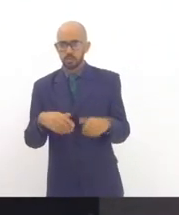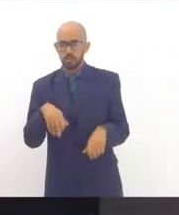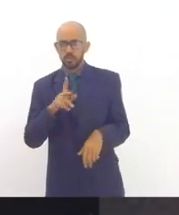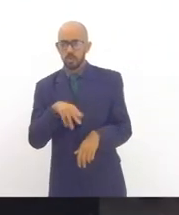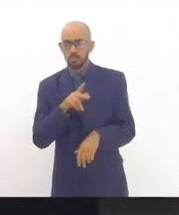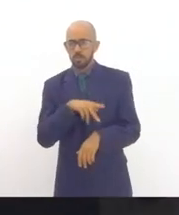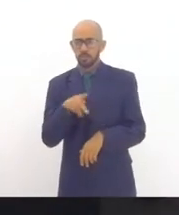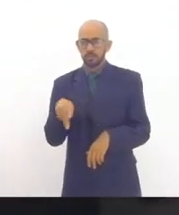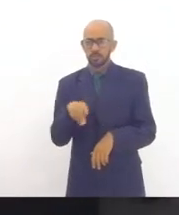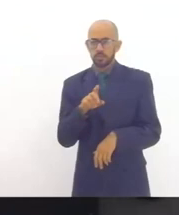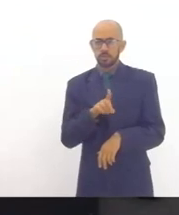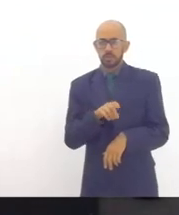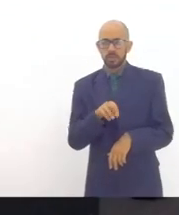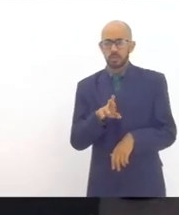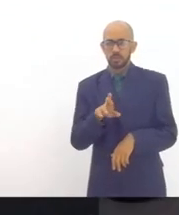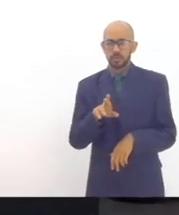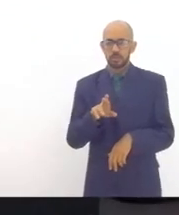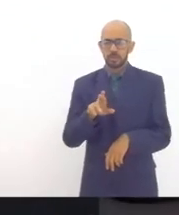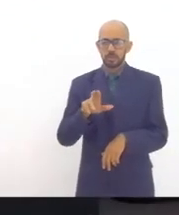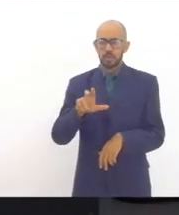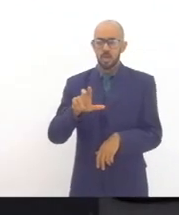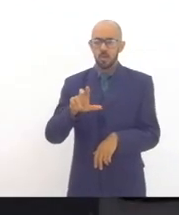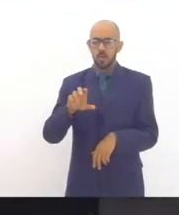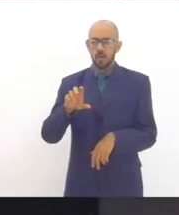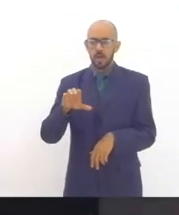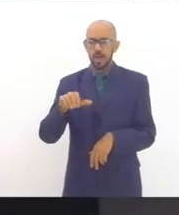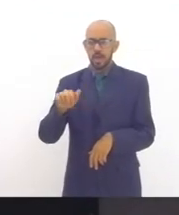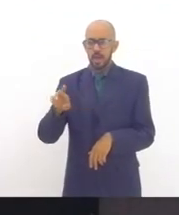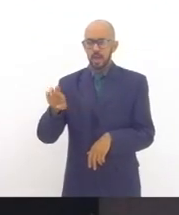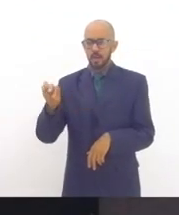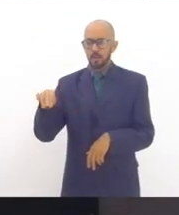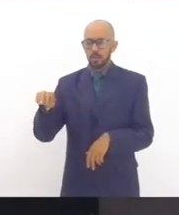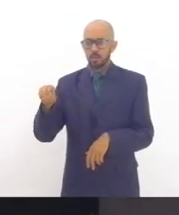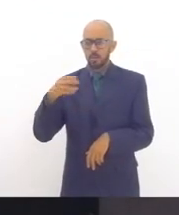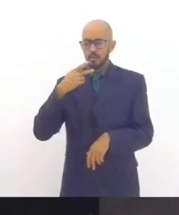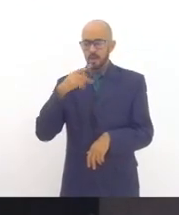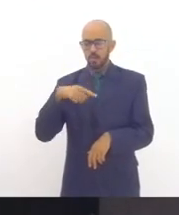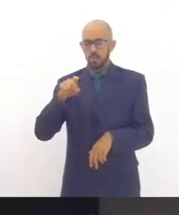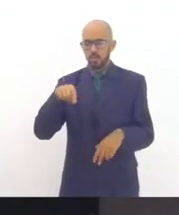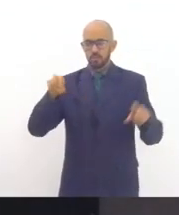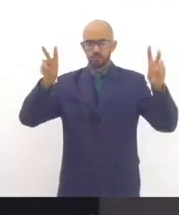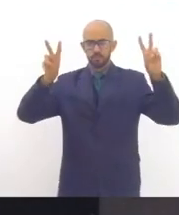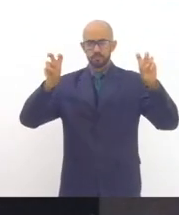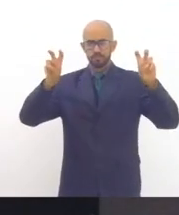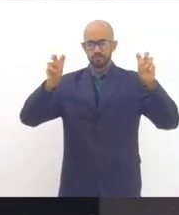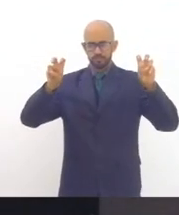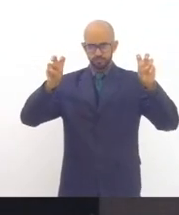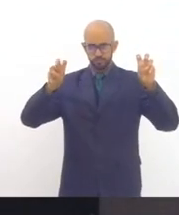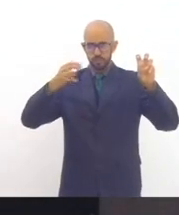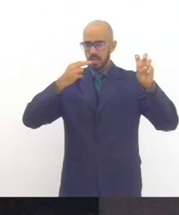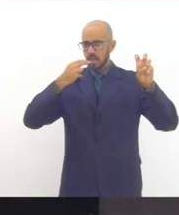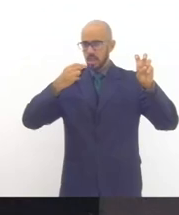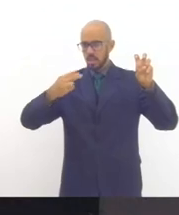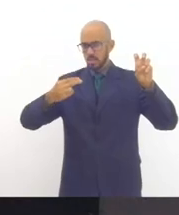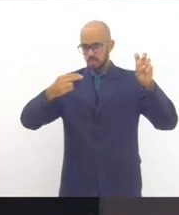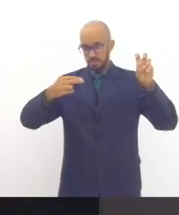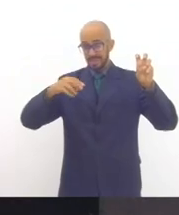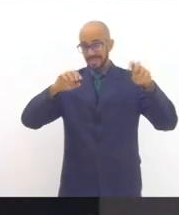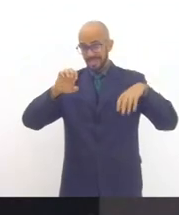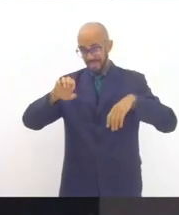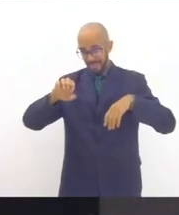Carmen falou, eu vou fazer a leitura da carta, que se intitula Línguas e é